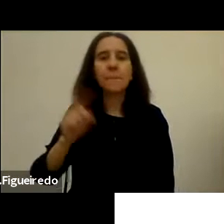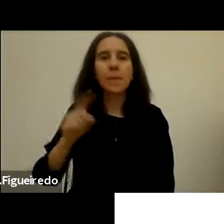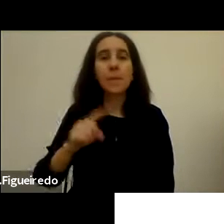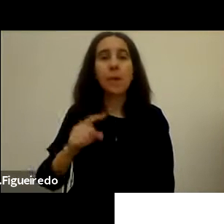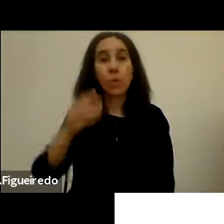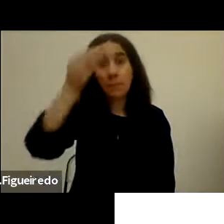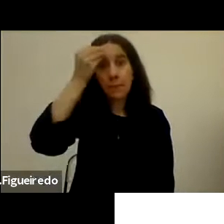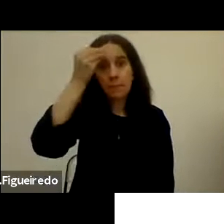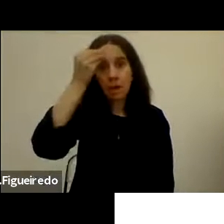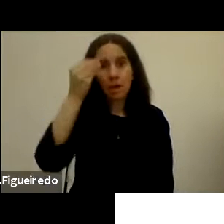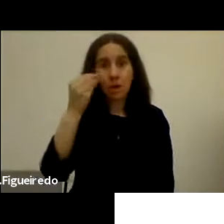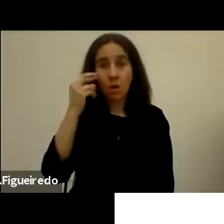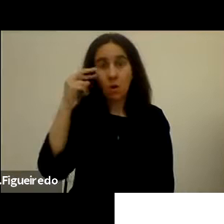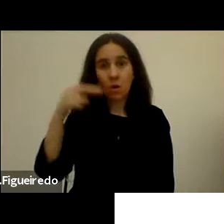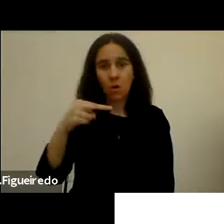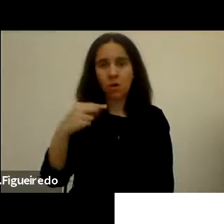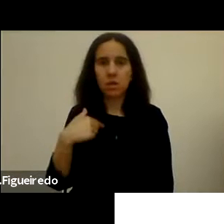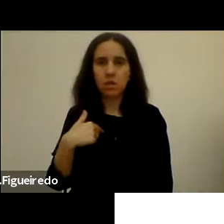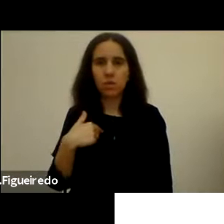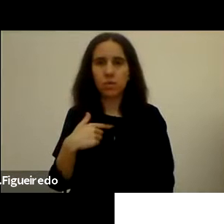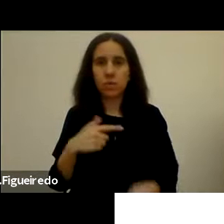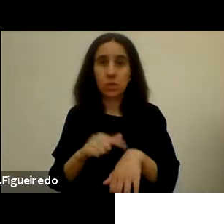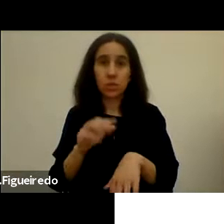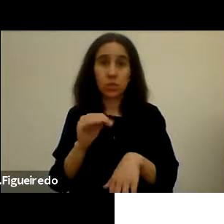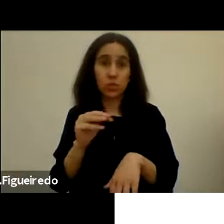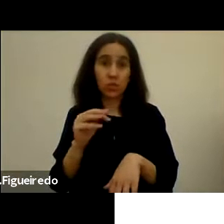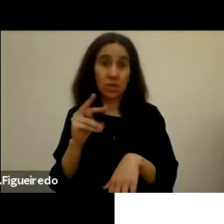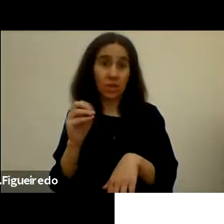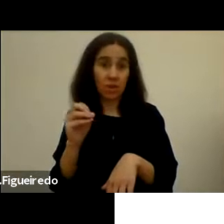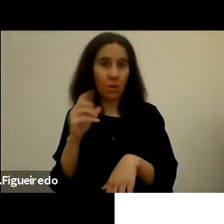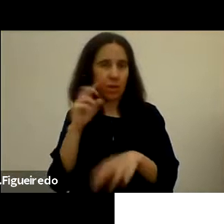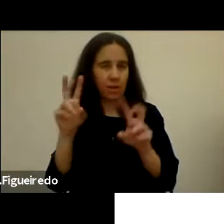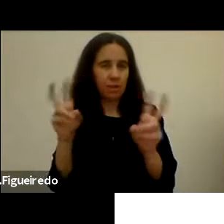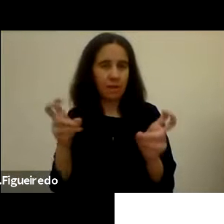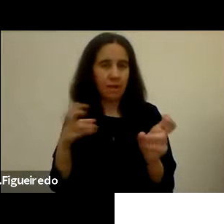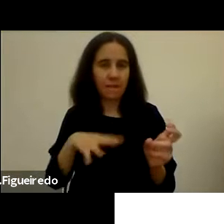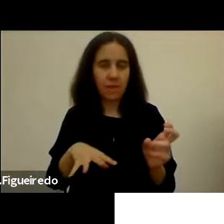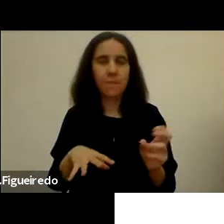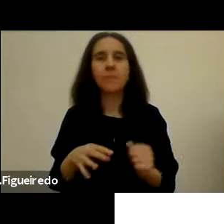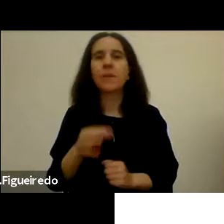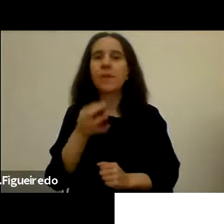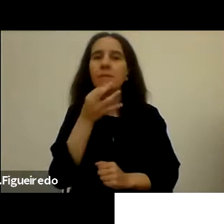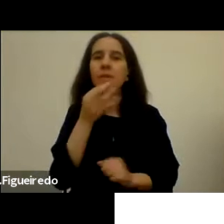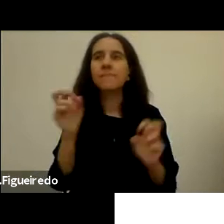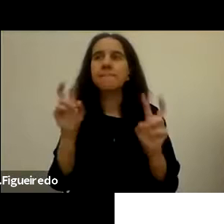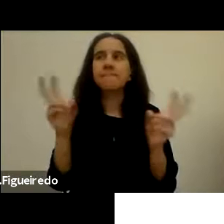lições aprendidas, e eu queria gastar aqui uns 30 segundos neste tema, fala-se naquilo que correu bem ou naquilo que